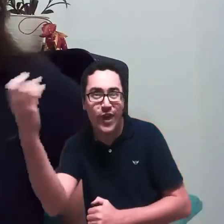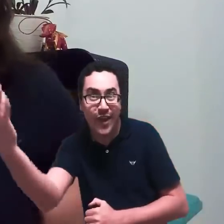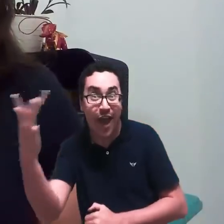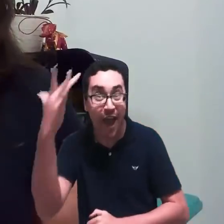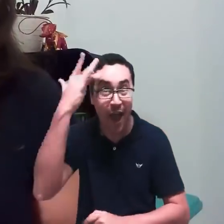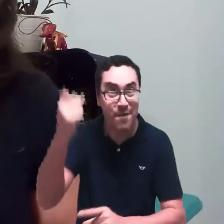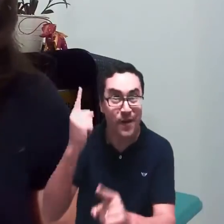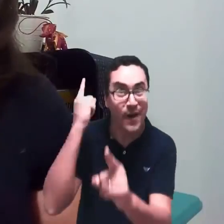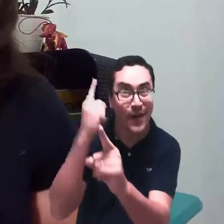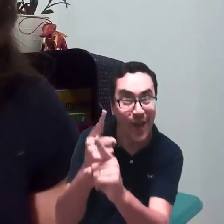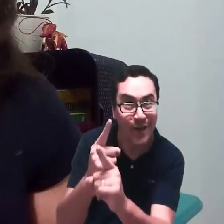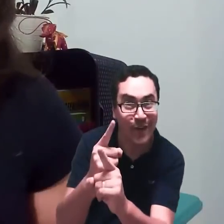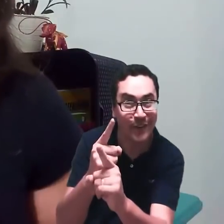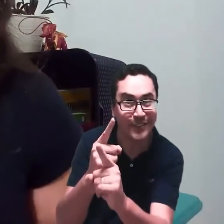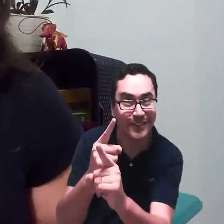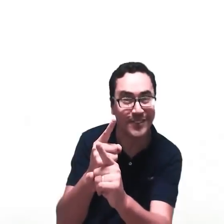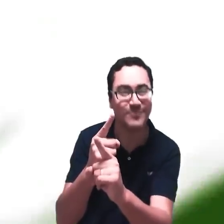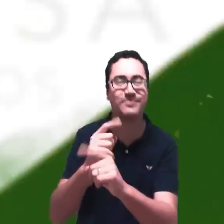Até amanhã!